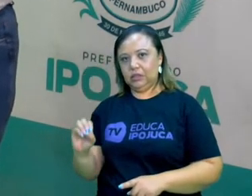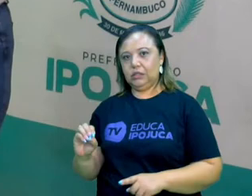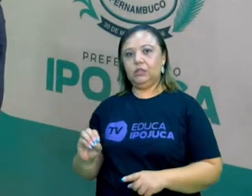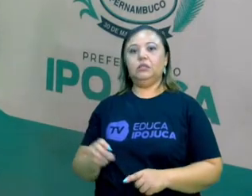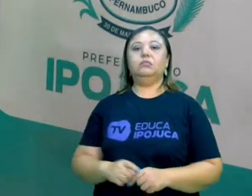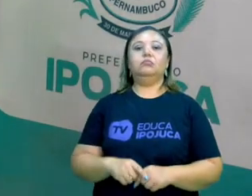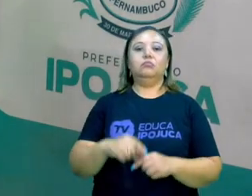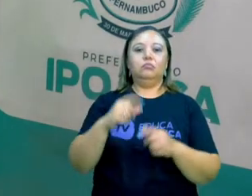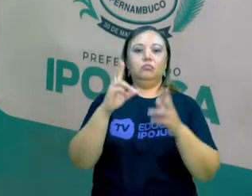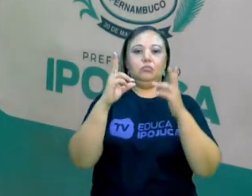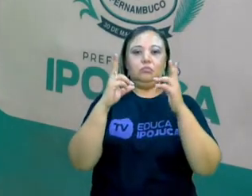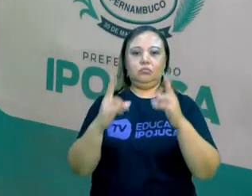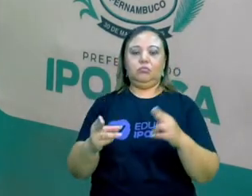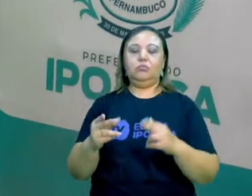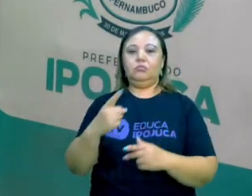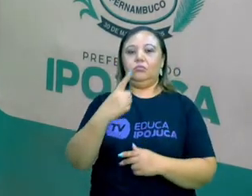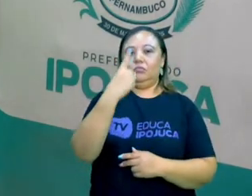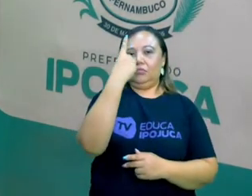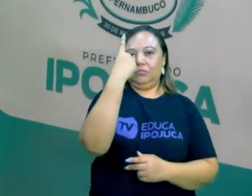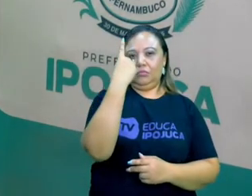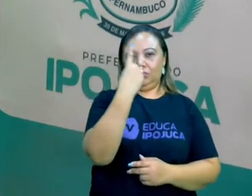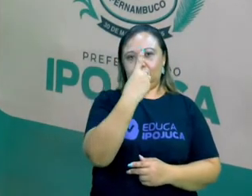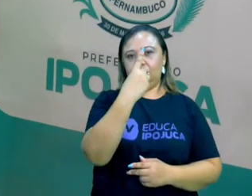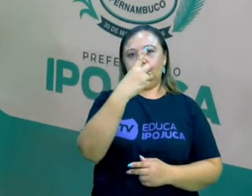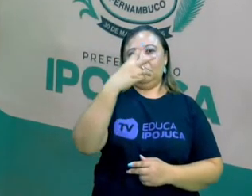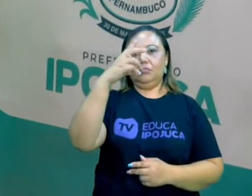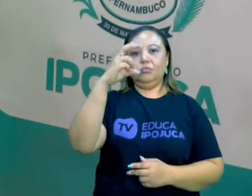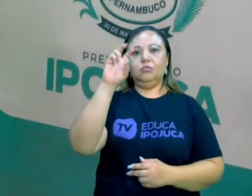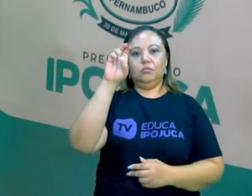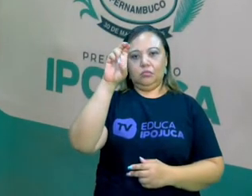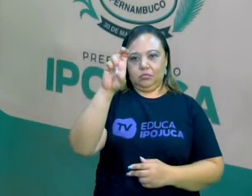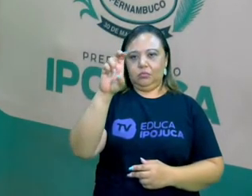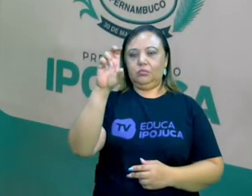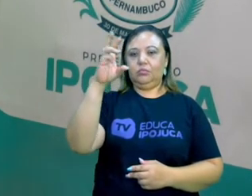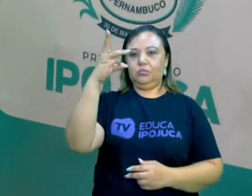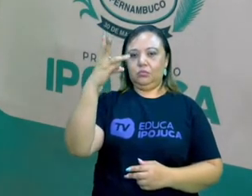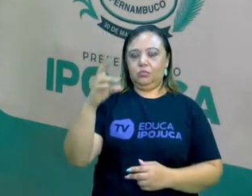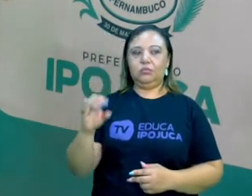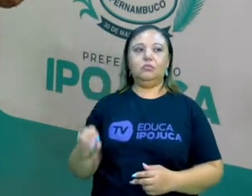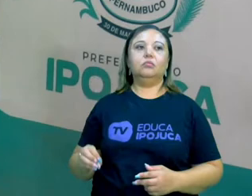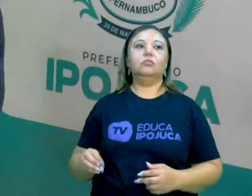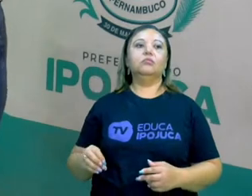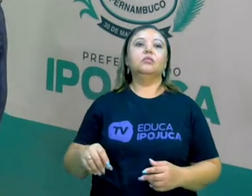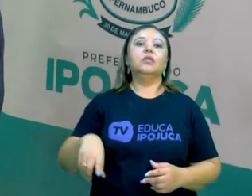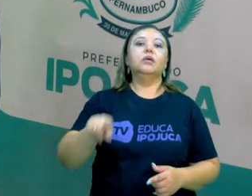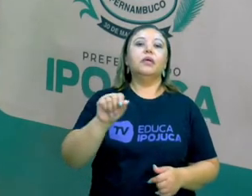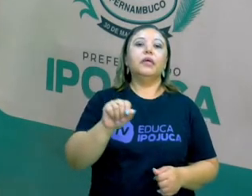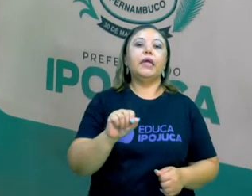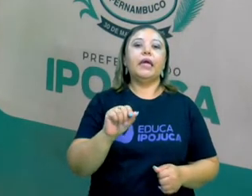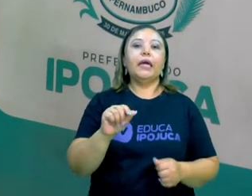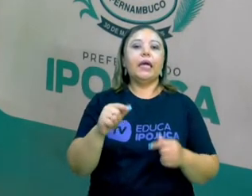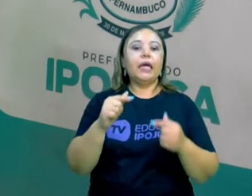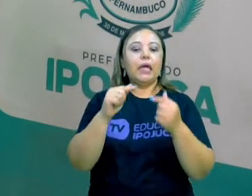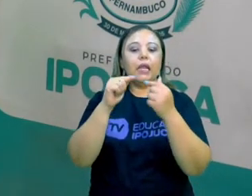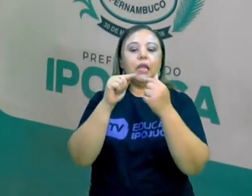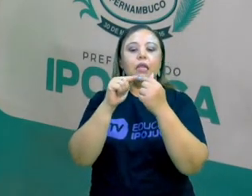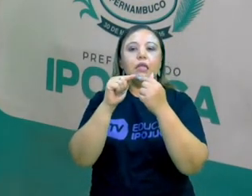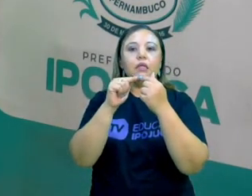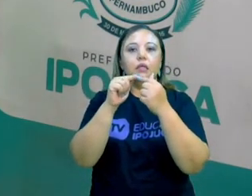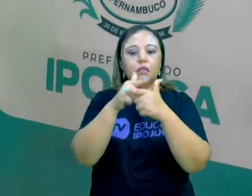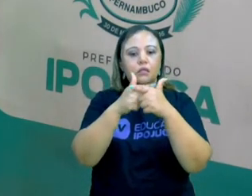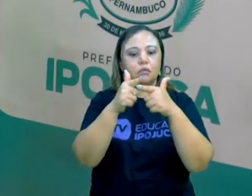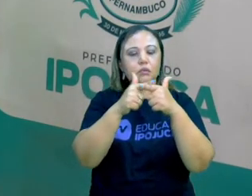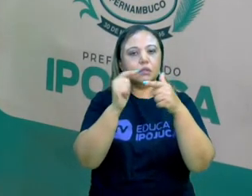divisão, ela utiliza muito a multiplicação? Se a gente não entendeu a multiplicação, fica muito difícil a gente